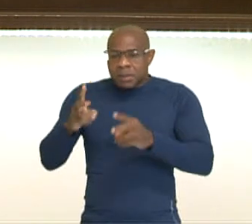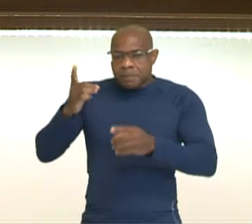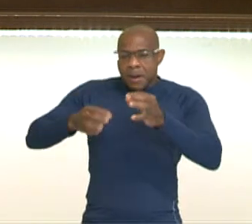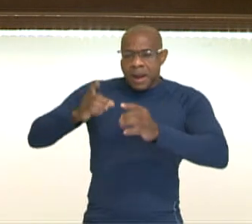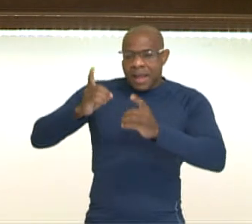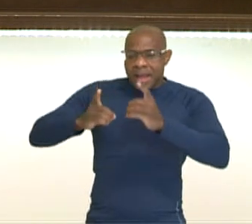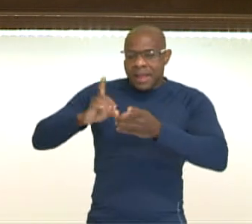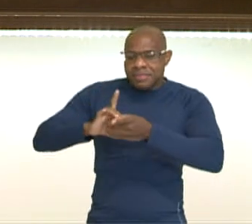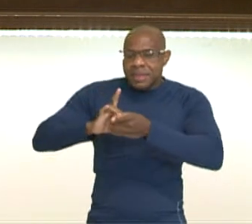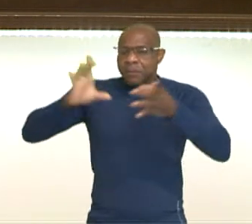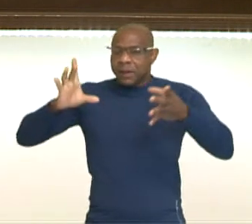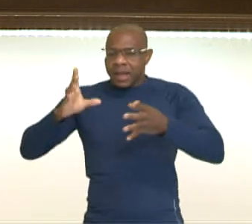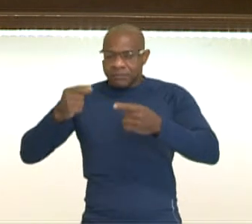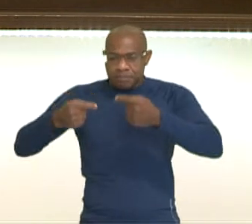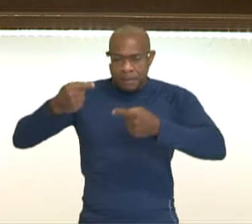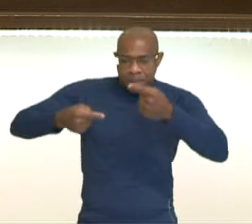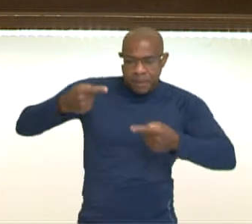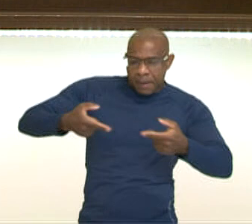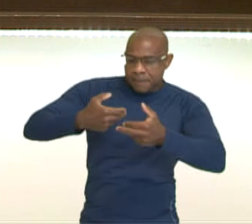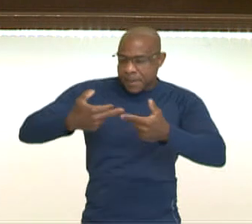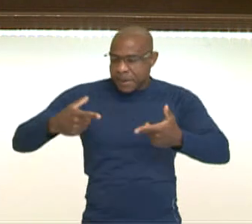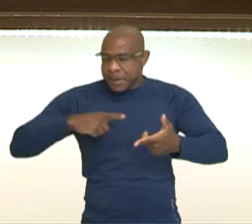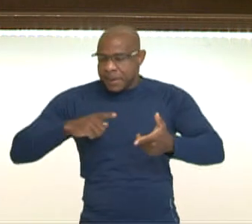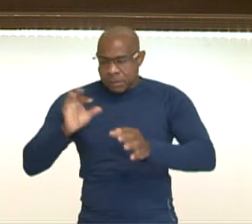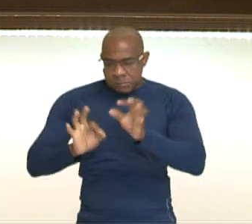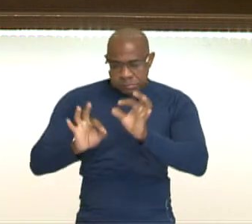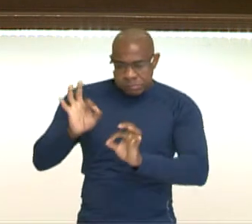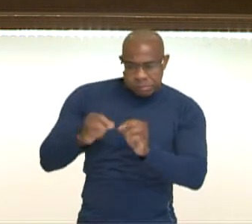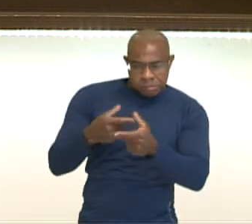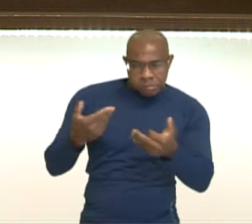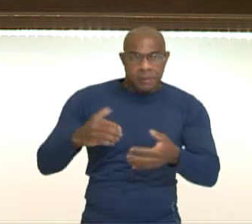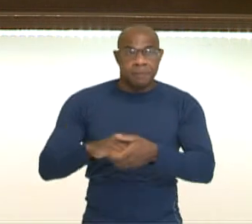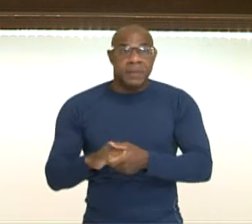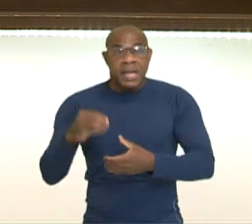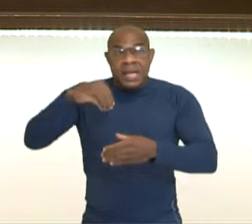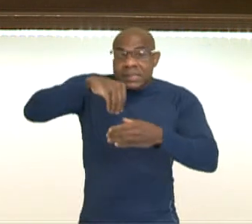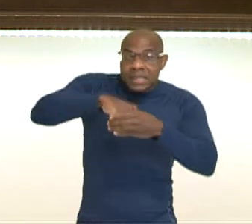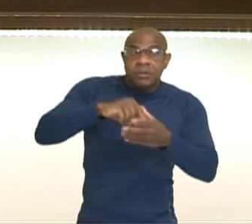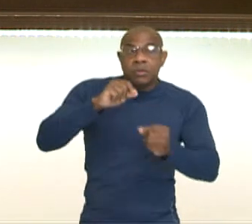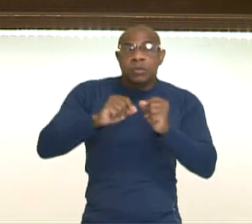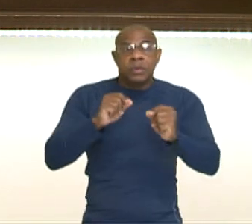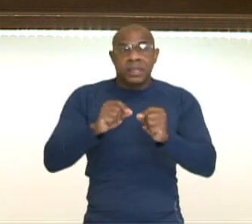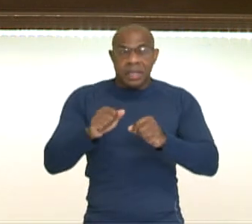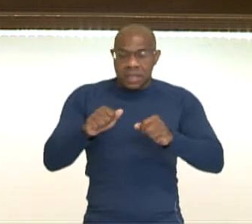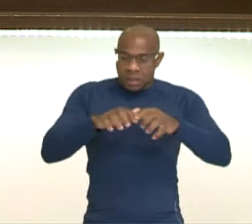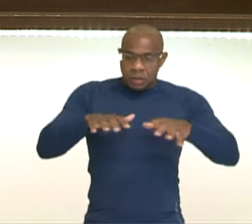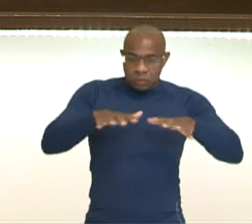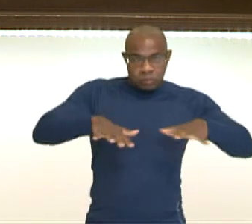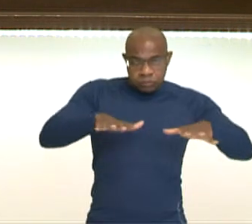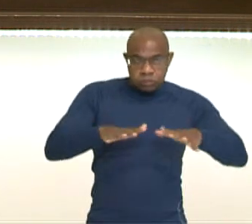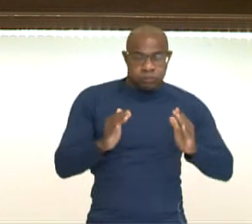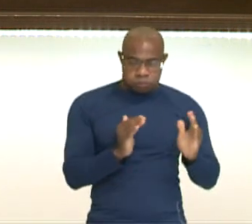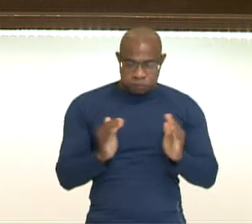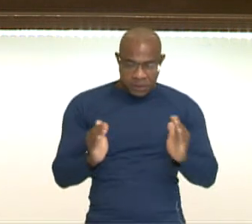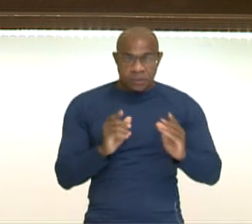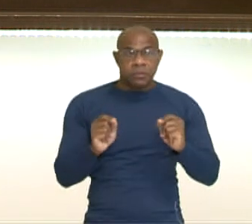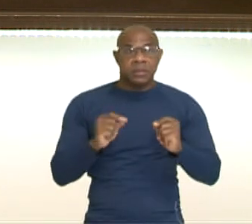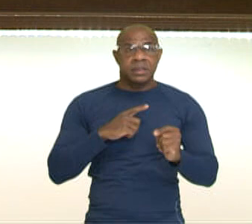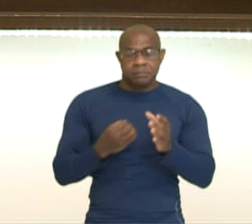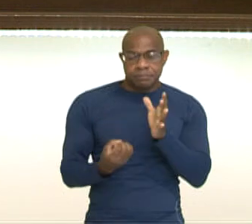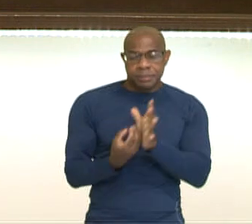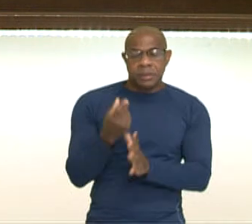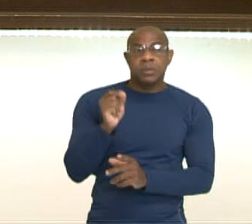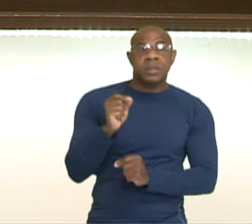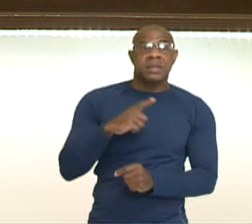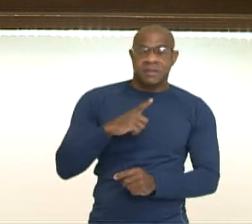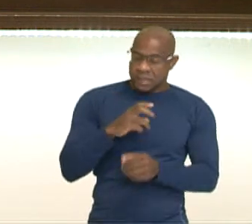nos cerca. Dentro disso, observem que dentro do cenário que configurou-se a partir desse momento, nós vamos ter então